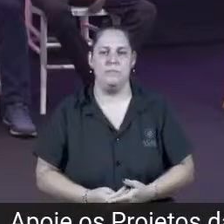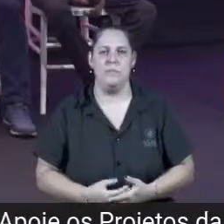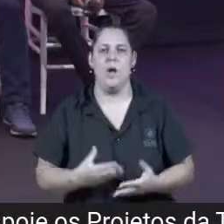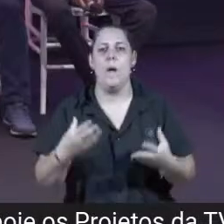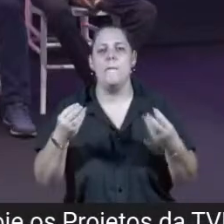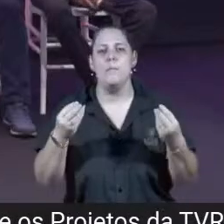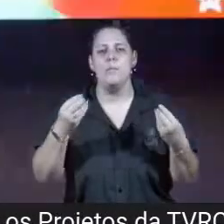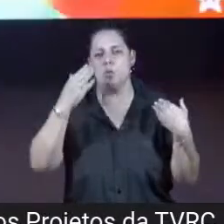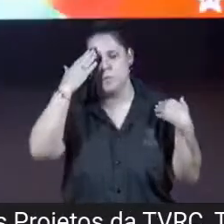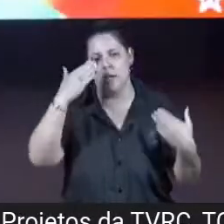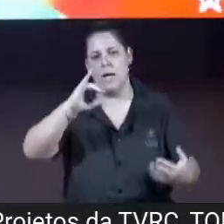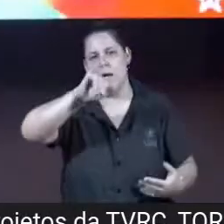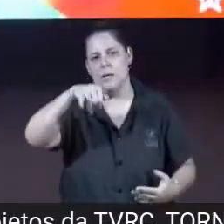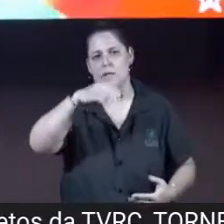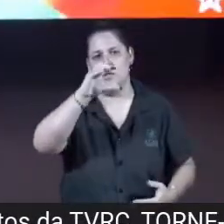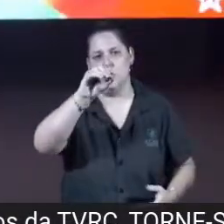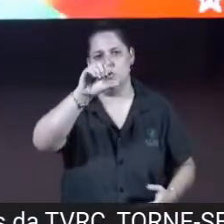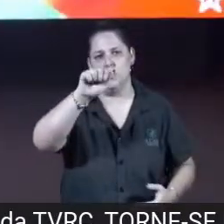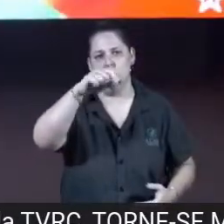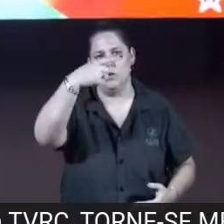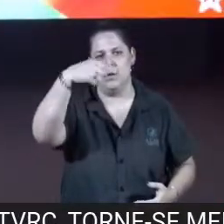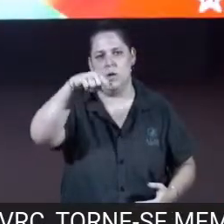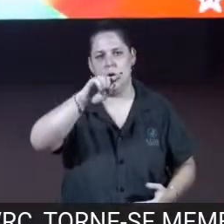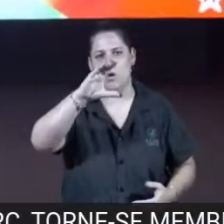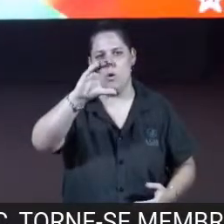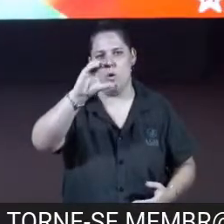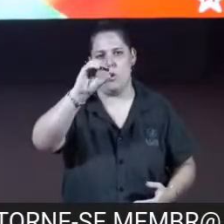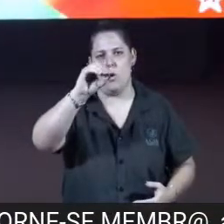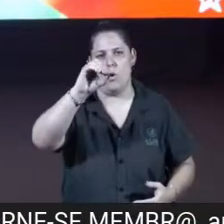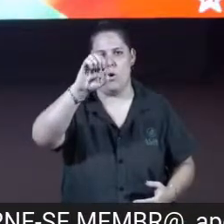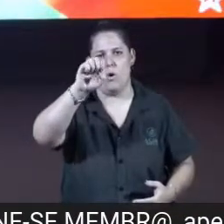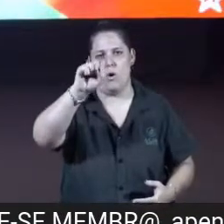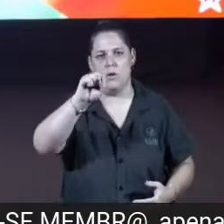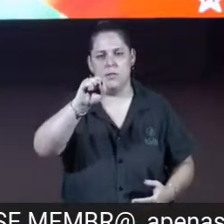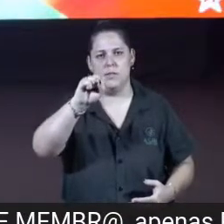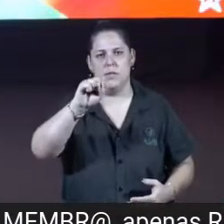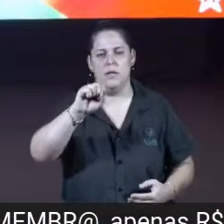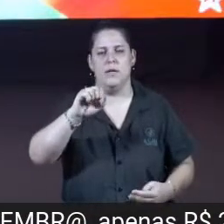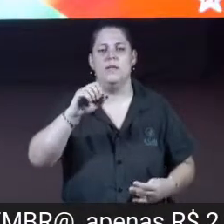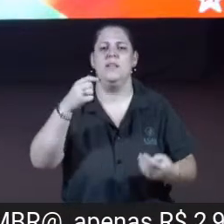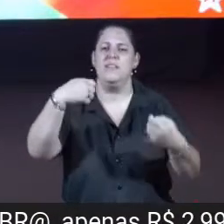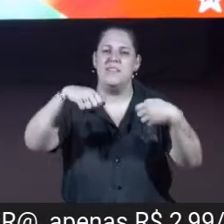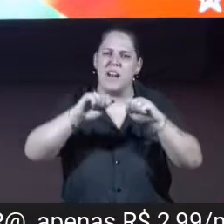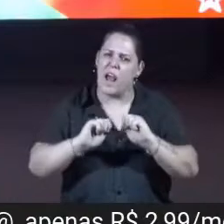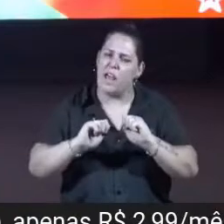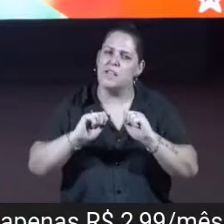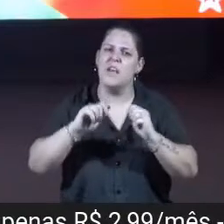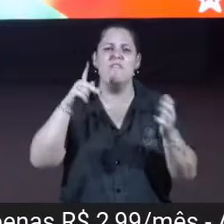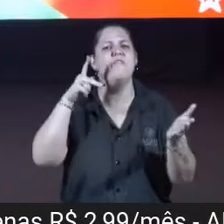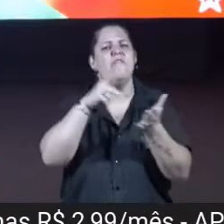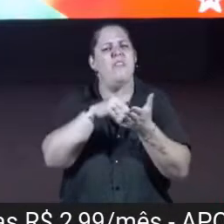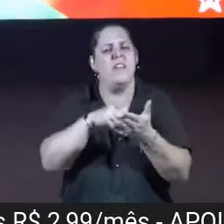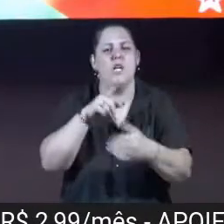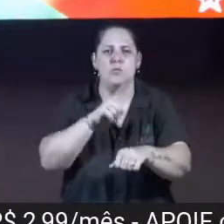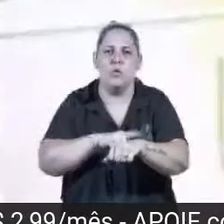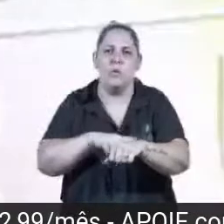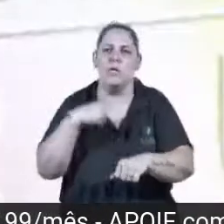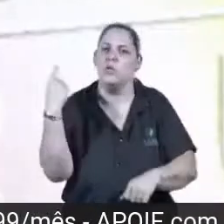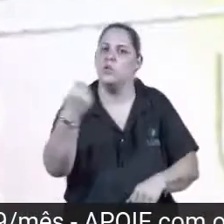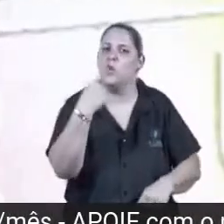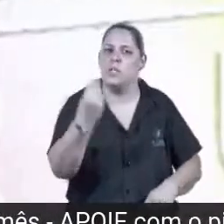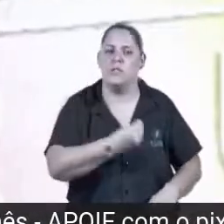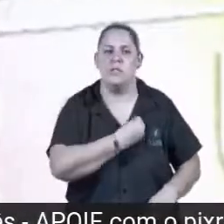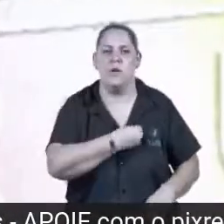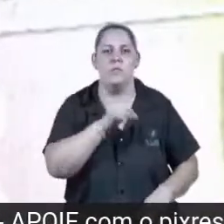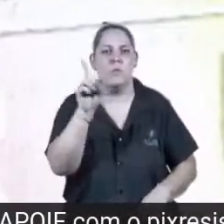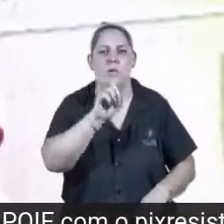Muito obrigada, João Coser. As palavras de João Coser traz a sinceridade do momento realmente que nós vivemos, não só no